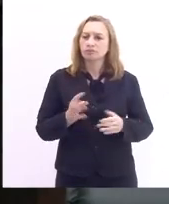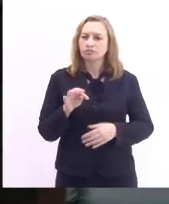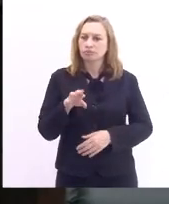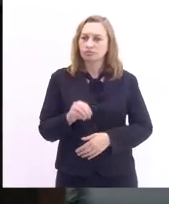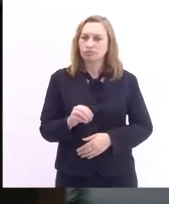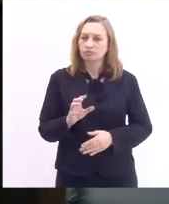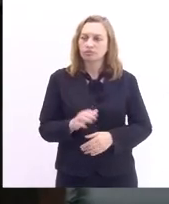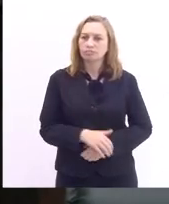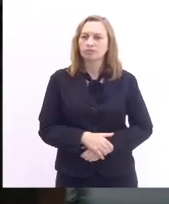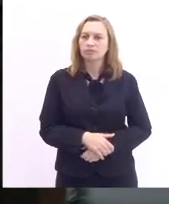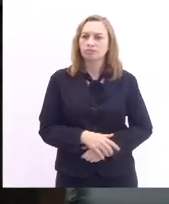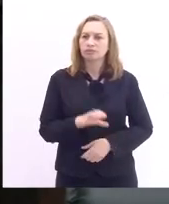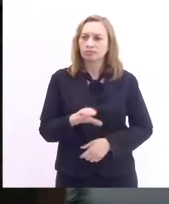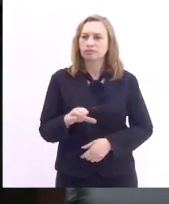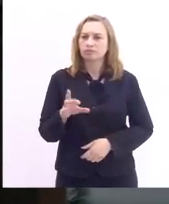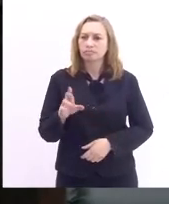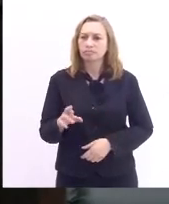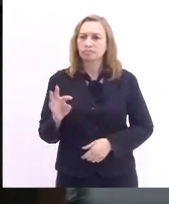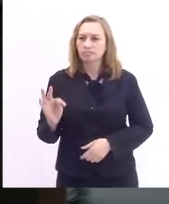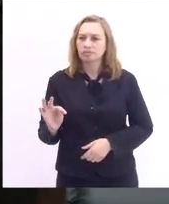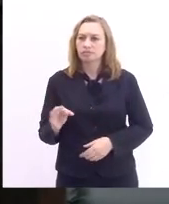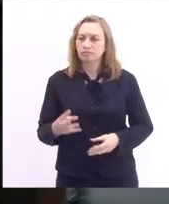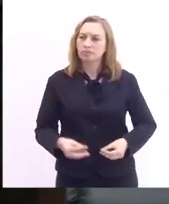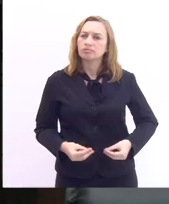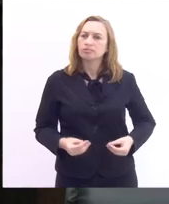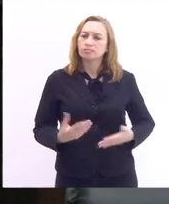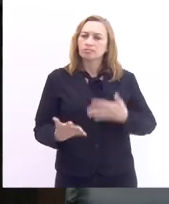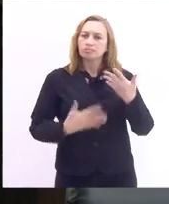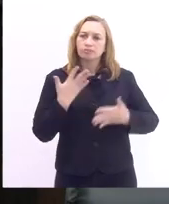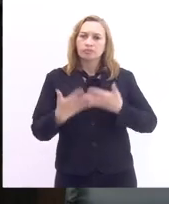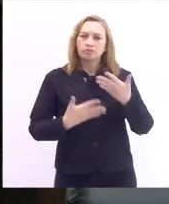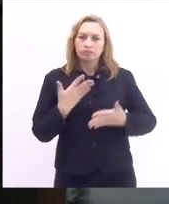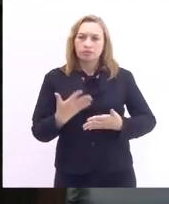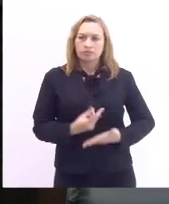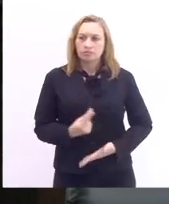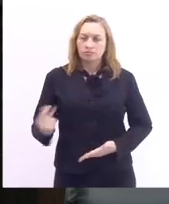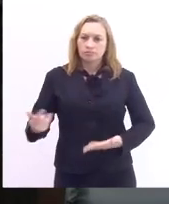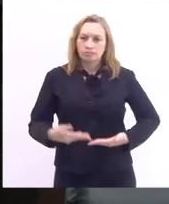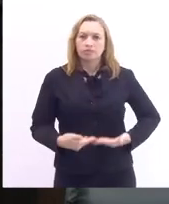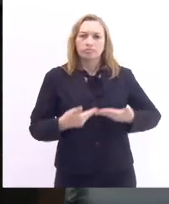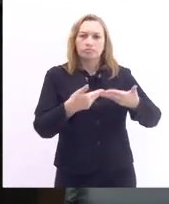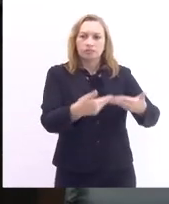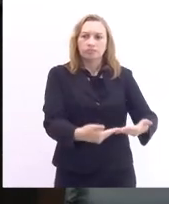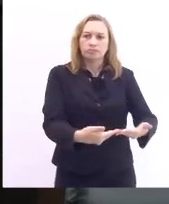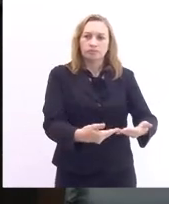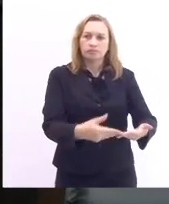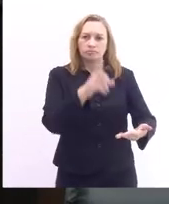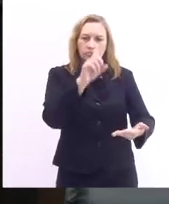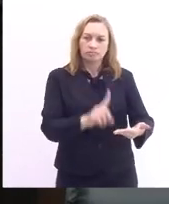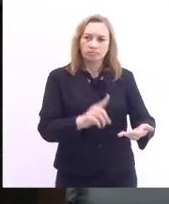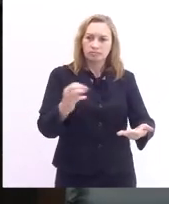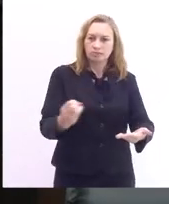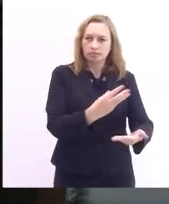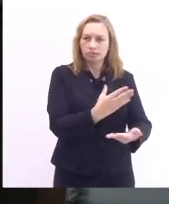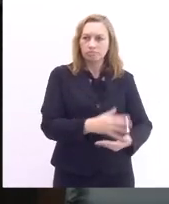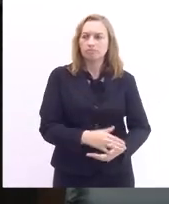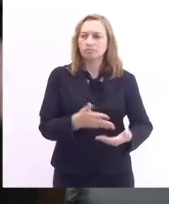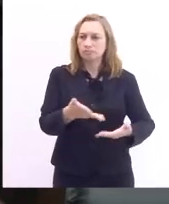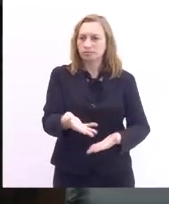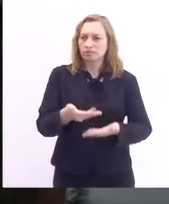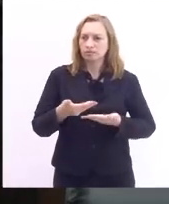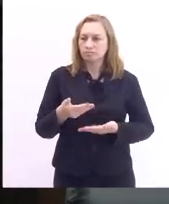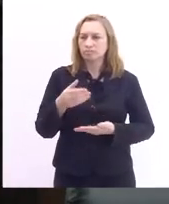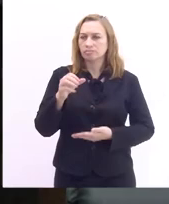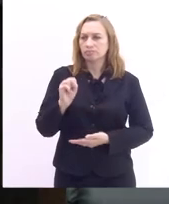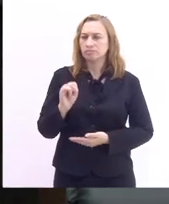Este é o CRT que eu tenho prazer de sair daqui entregar para essa diretoria e eu quero chamar